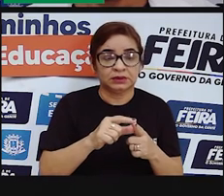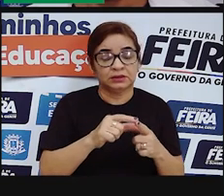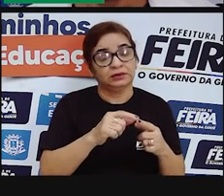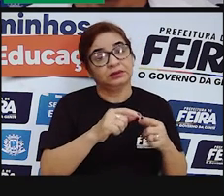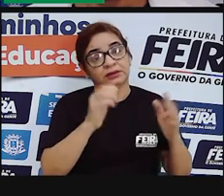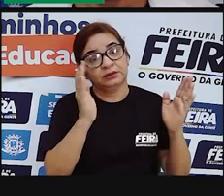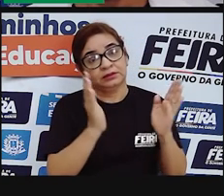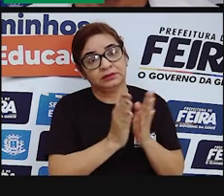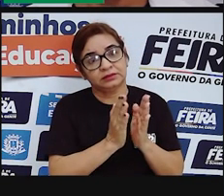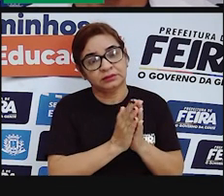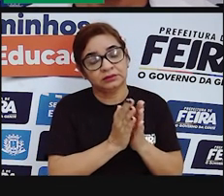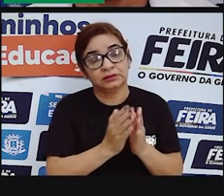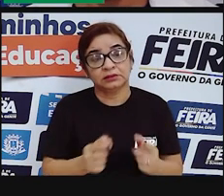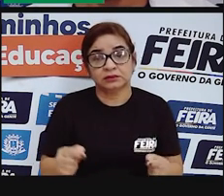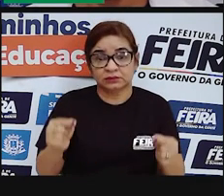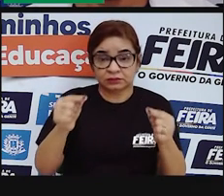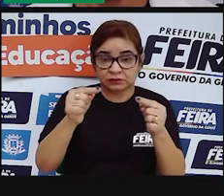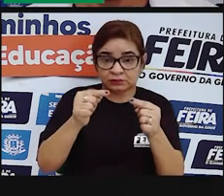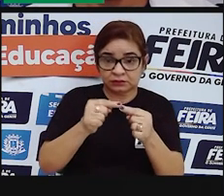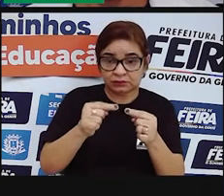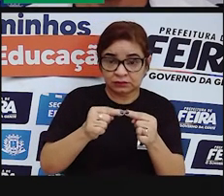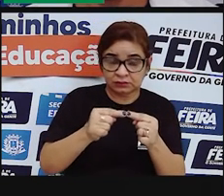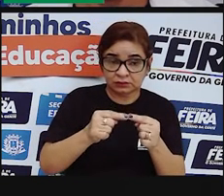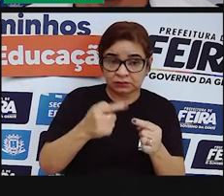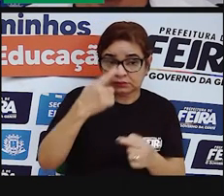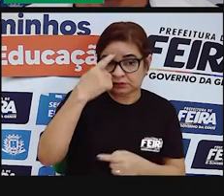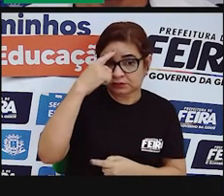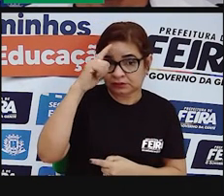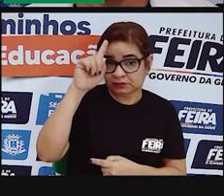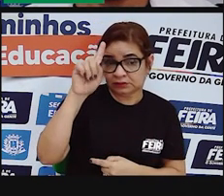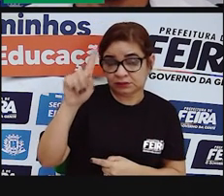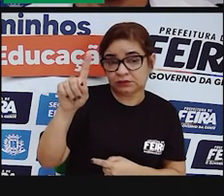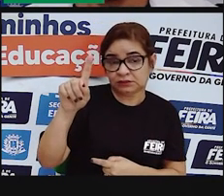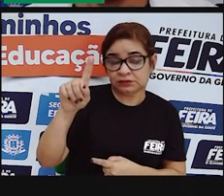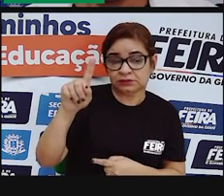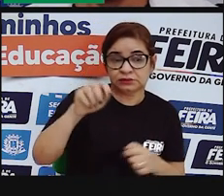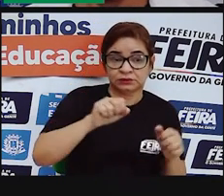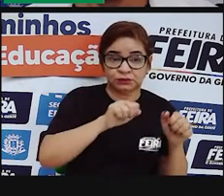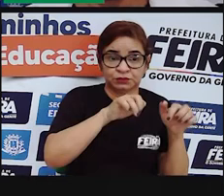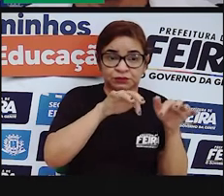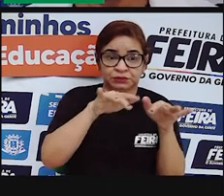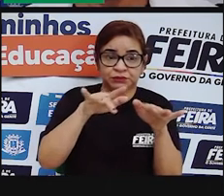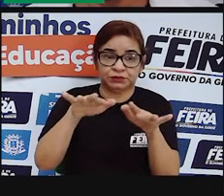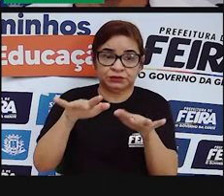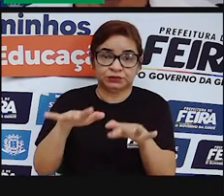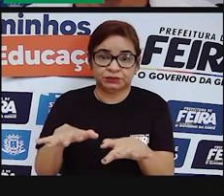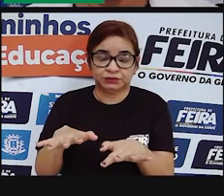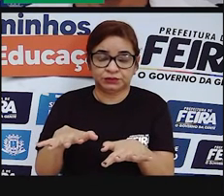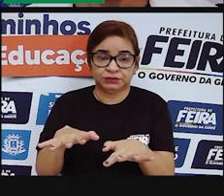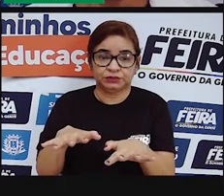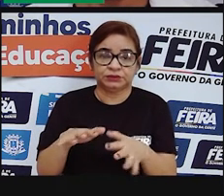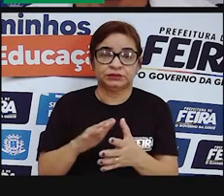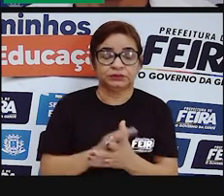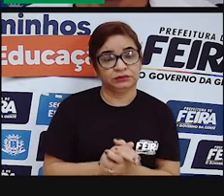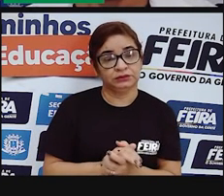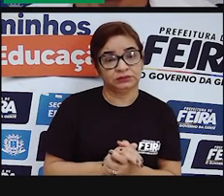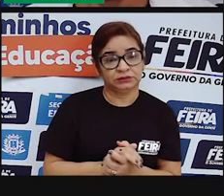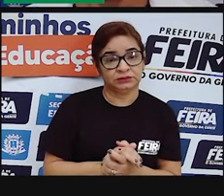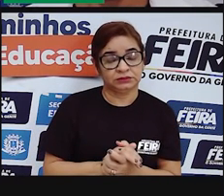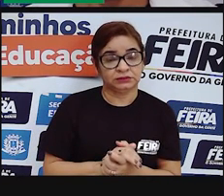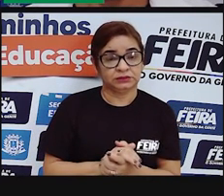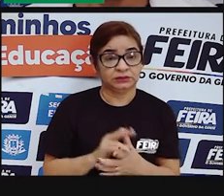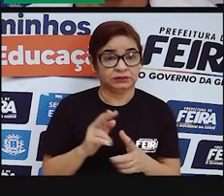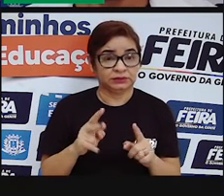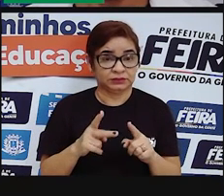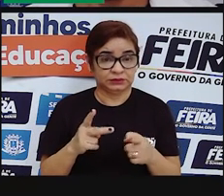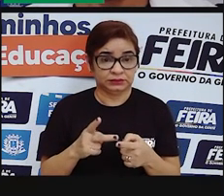está concordando com essa ideia que a palavra multidão nos dá, a ideia de quantidade, de muitas pessoas. Então,